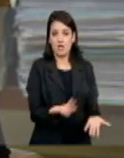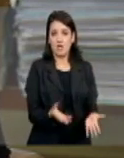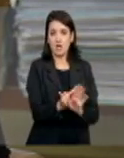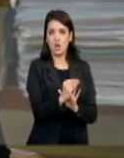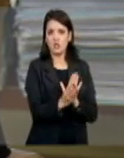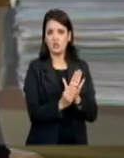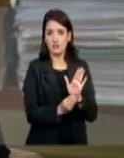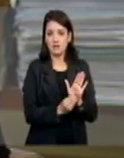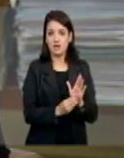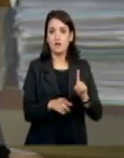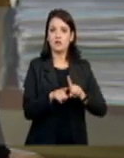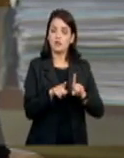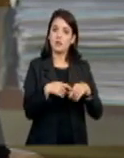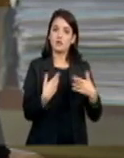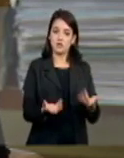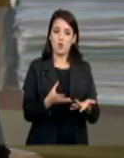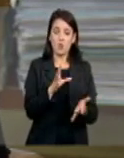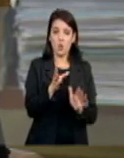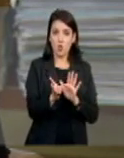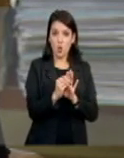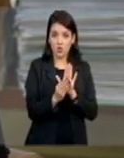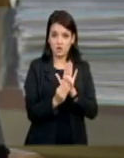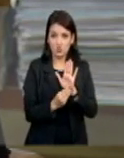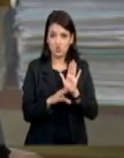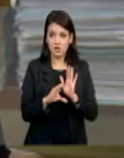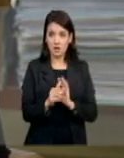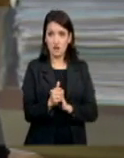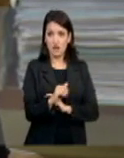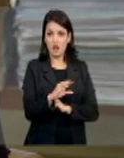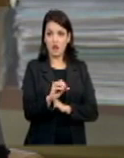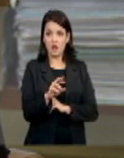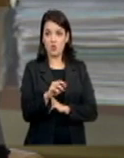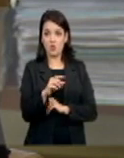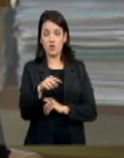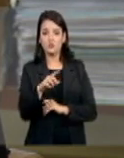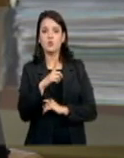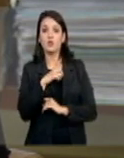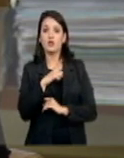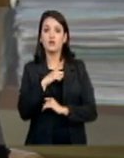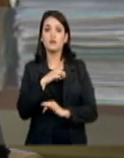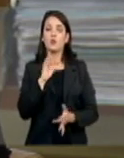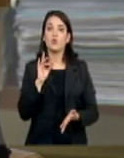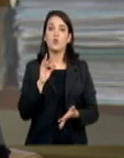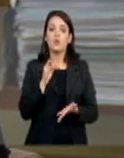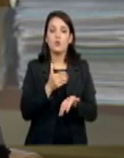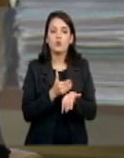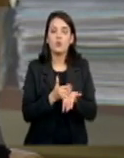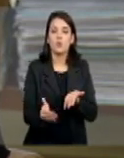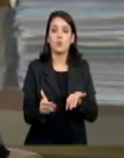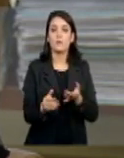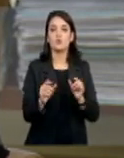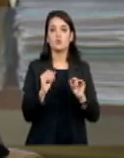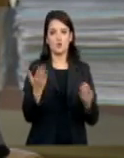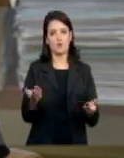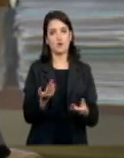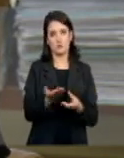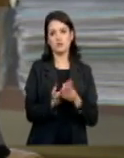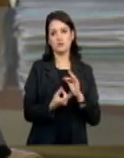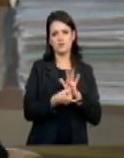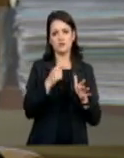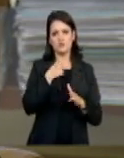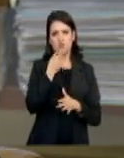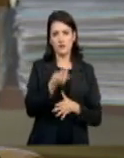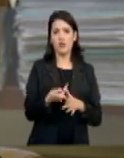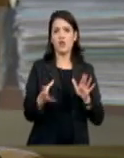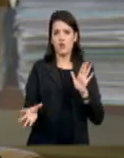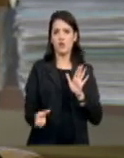conteúdo do acórdão em que se consubstanciou julgado que deu origem ao presidente que veio de mencionar que eu reproduzo nesse